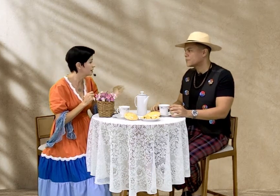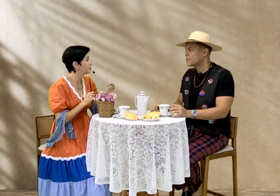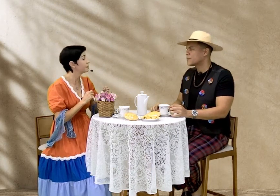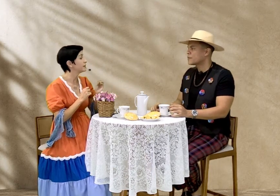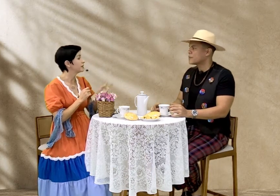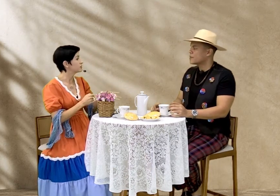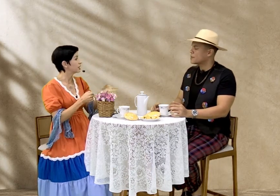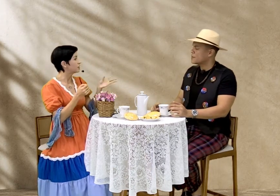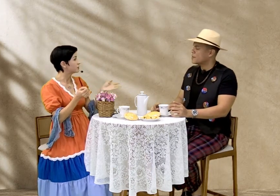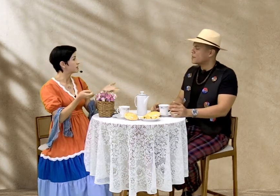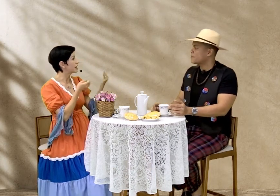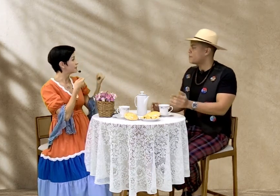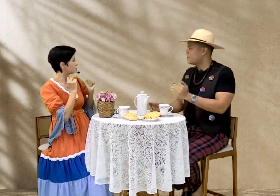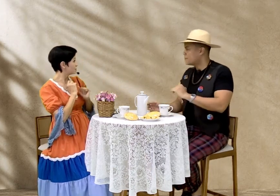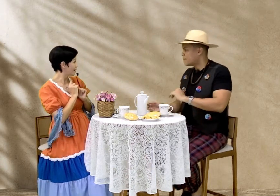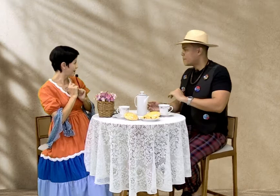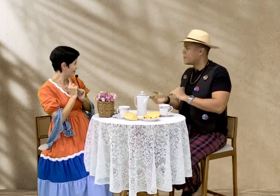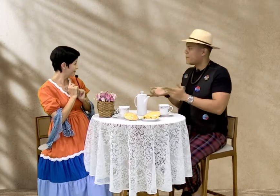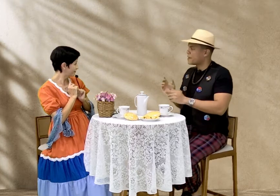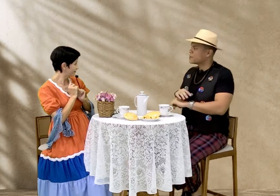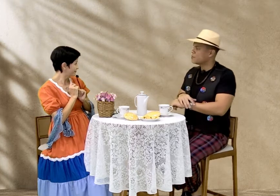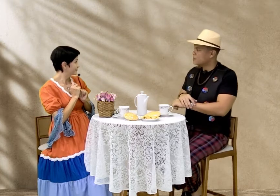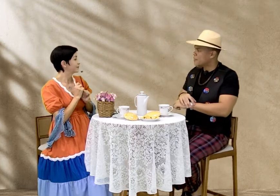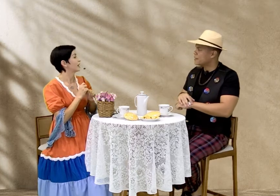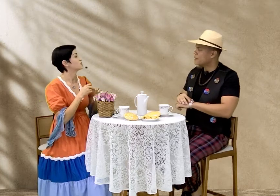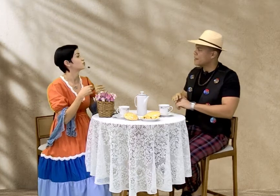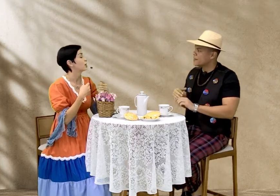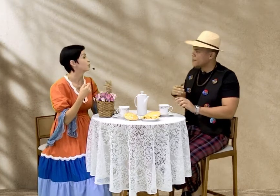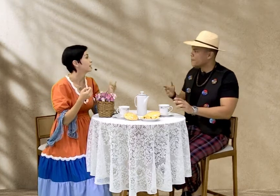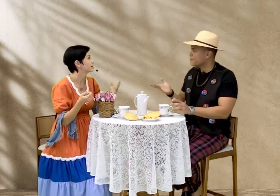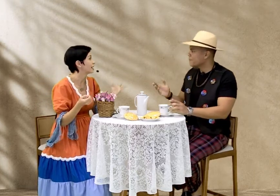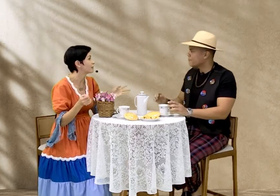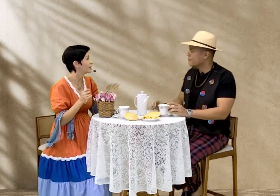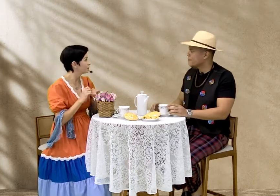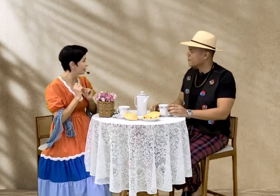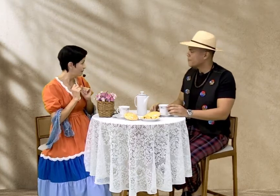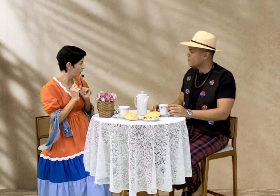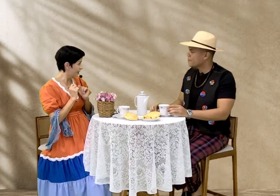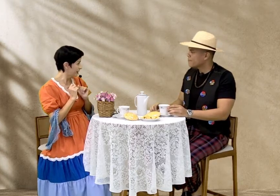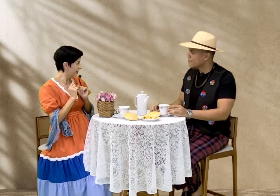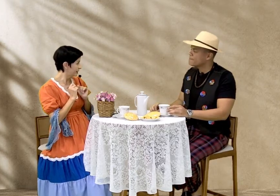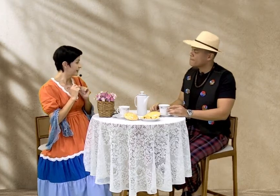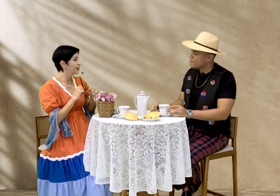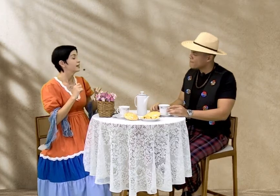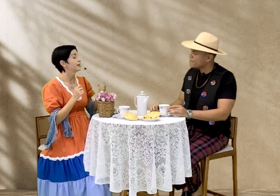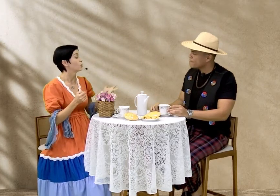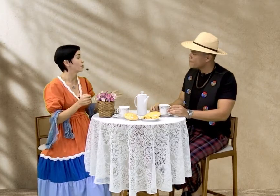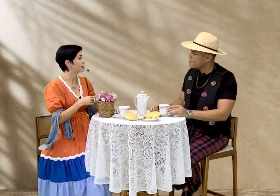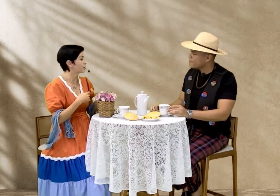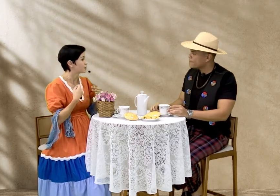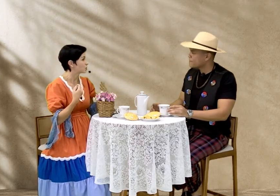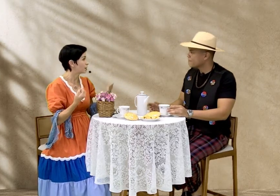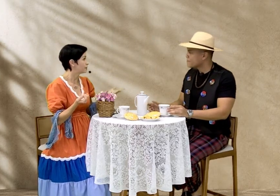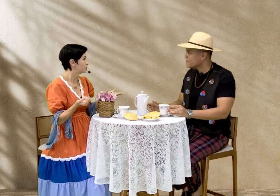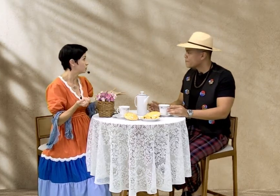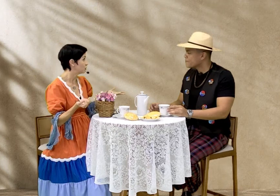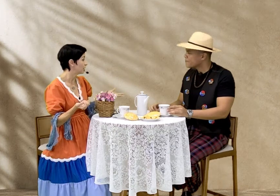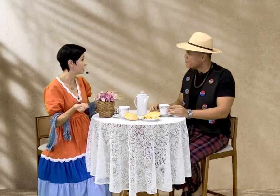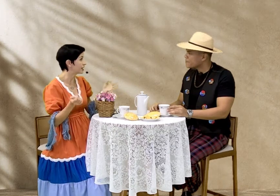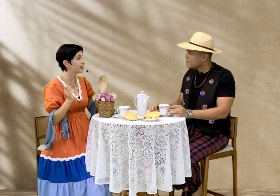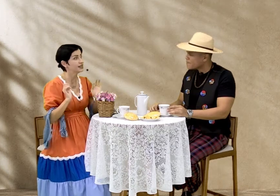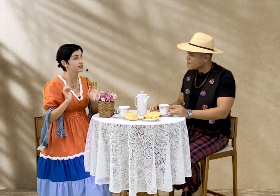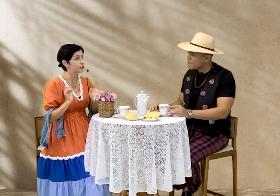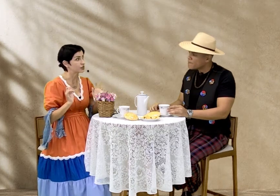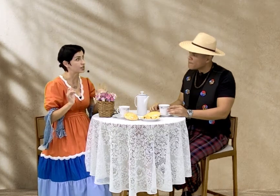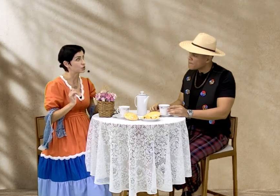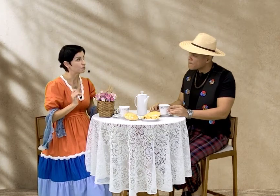sobrinha, pedindo que ela fosse lá para ajudar ela. Para ajudar. Ajudar a cuidar dela para ela ficar boa, né? E como ela era uma pessoa muito